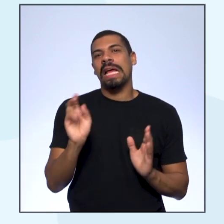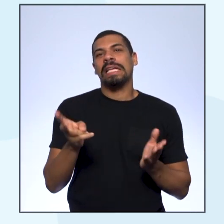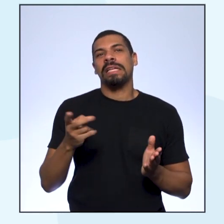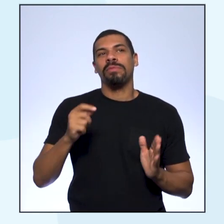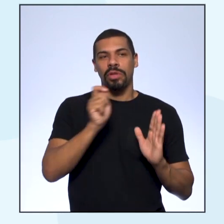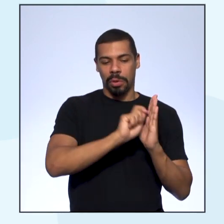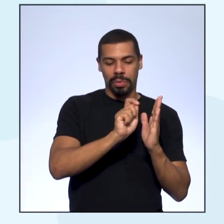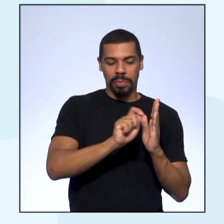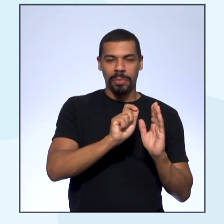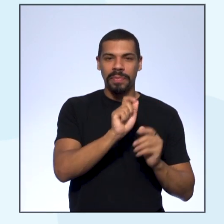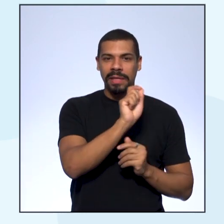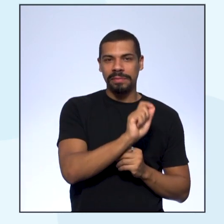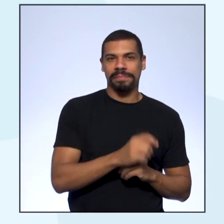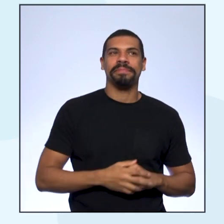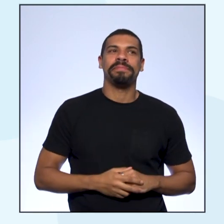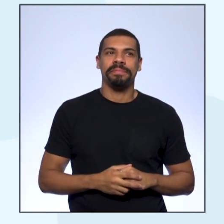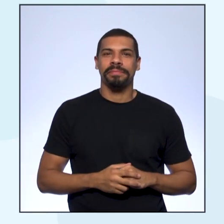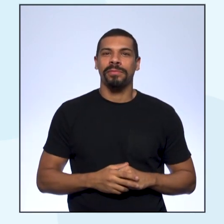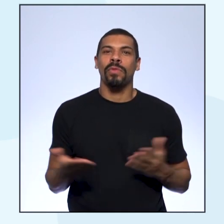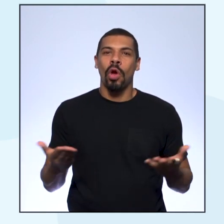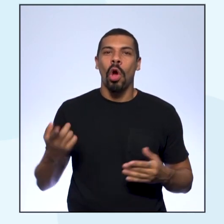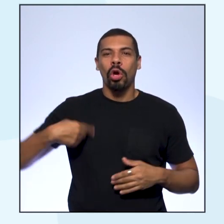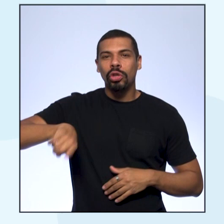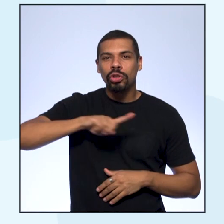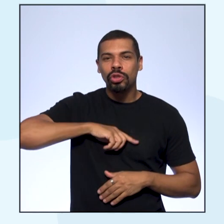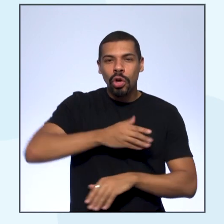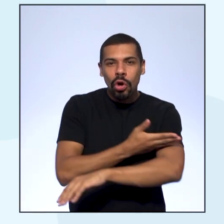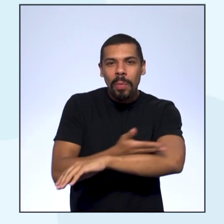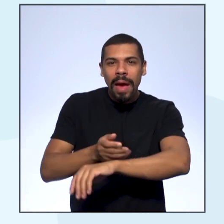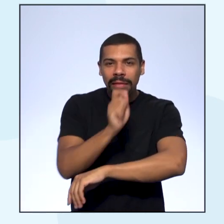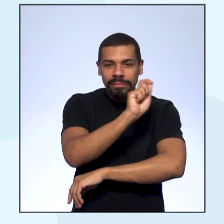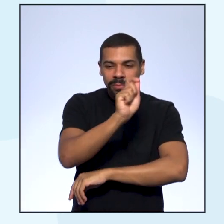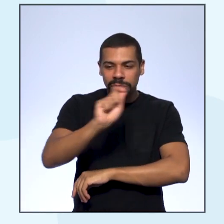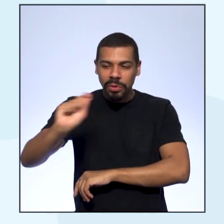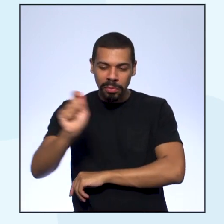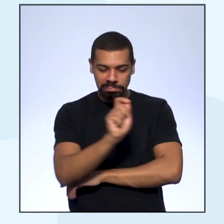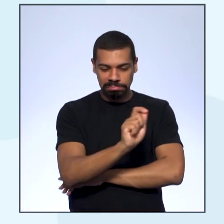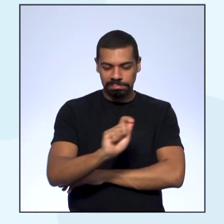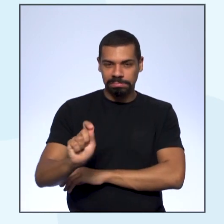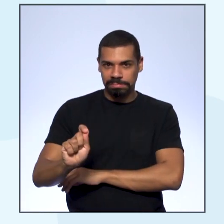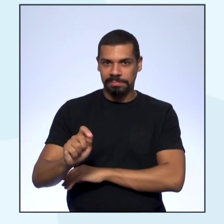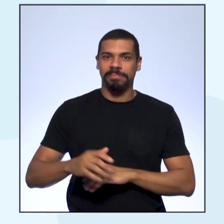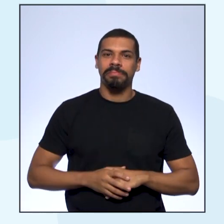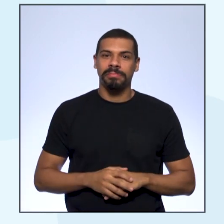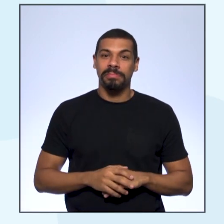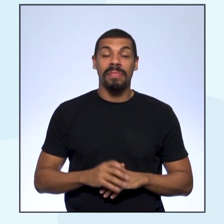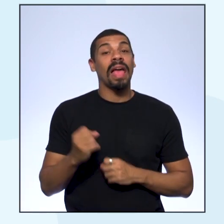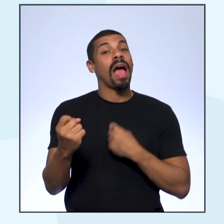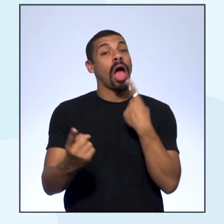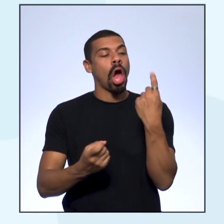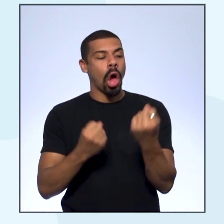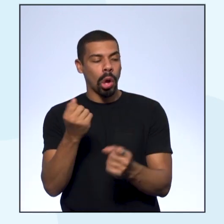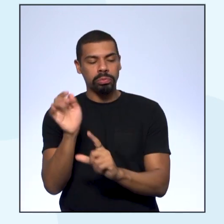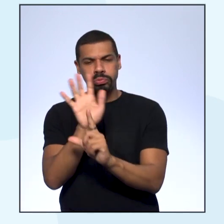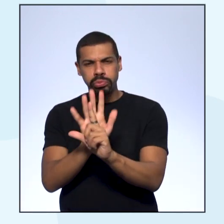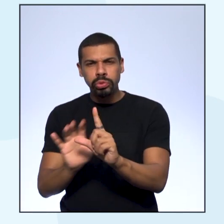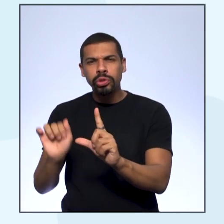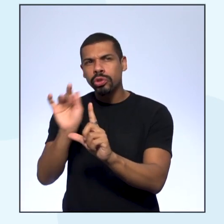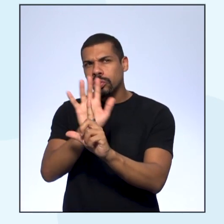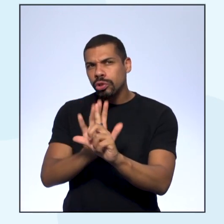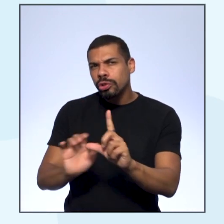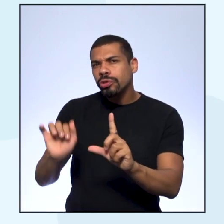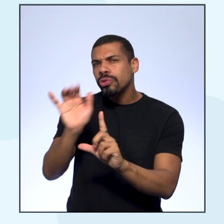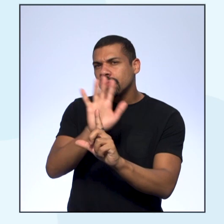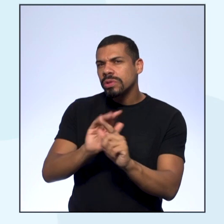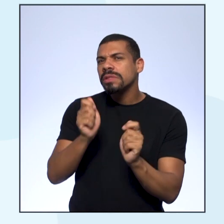para a direita e horizontalmente. Na realidade, nós ainda temos alguns símbolos que representam esse tipo de escrita hieroglifo, né,